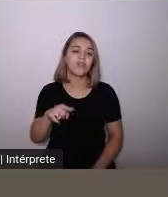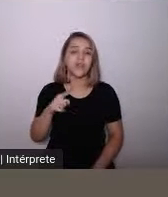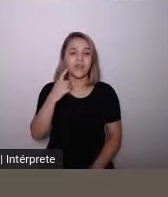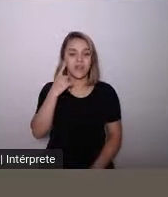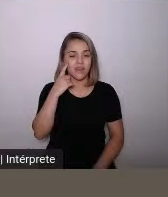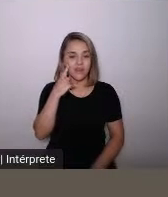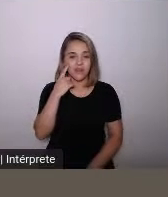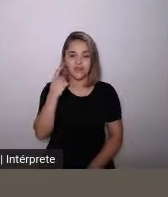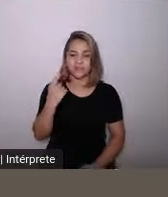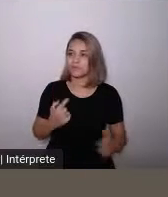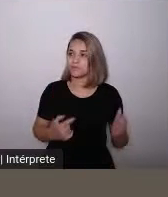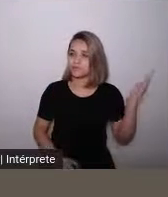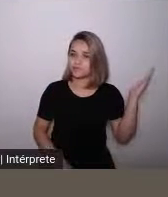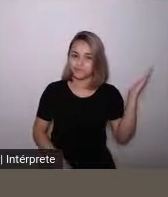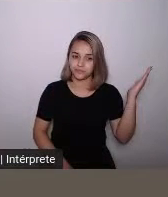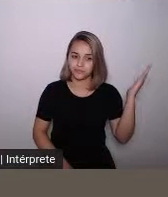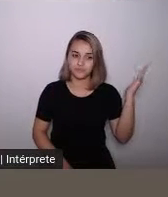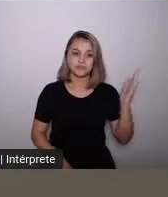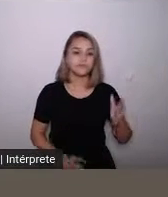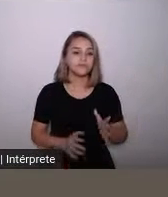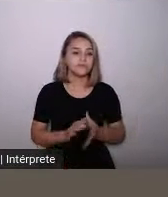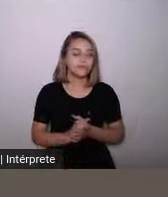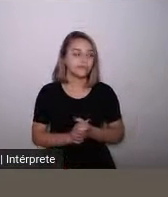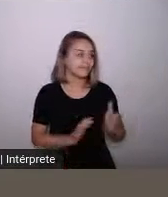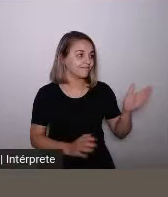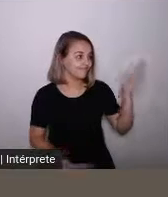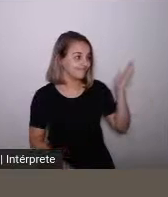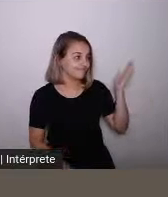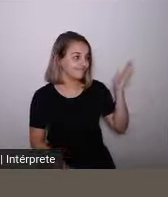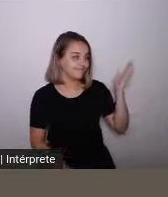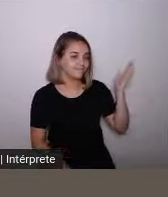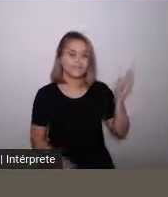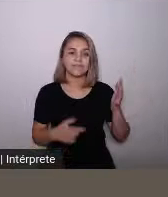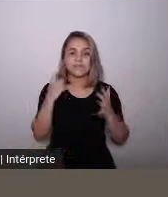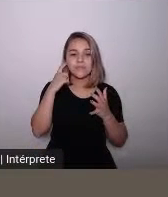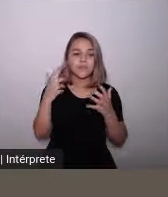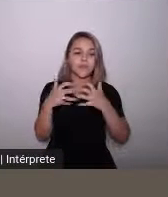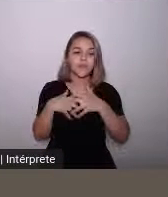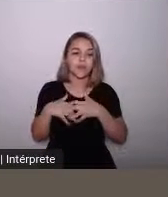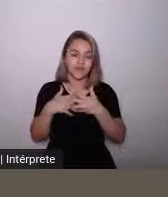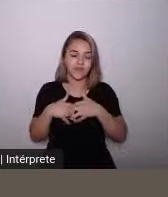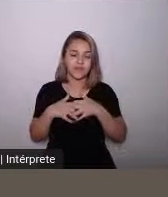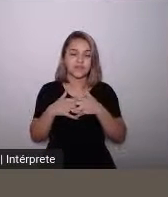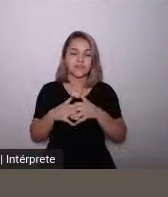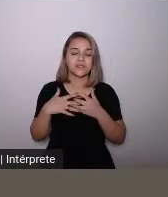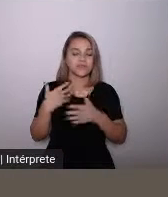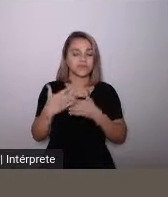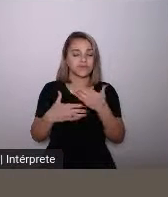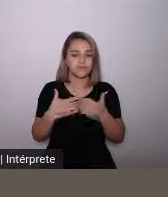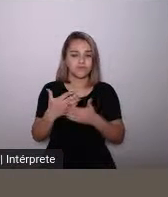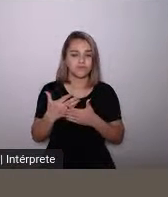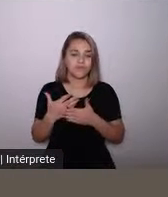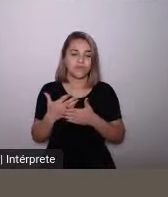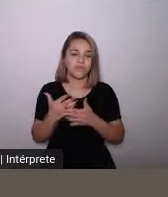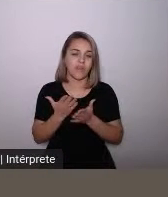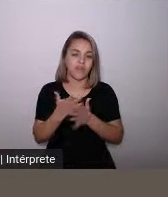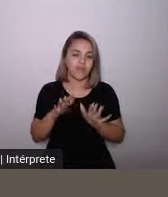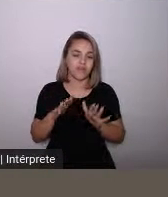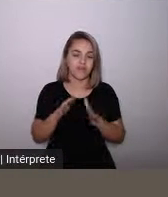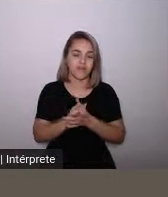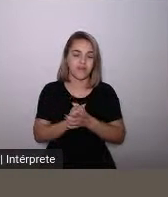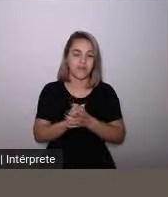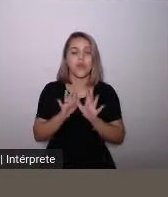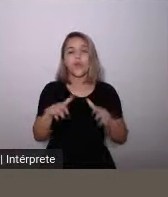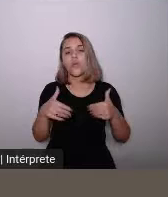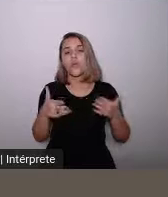Cinematografia Futurista, nesse sentido de uma reflexão, mas que logo passa à ação. Quais são as